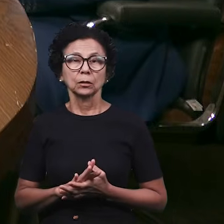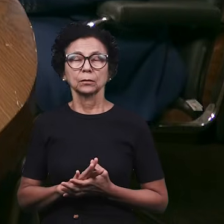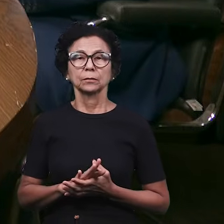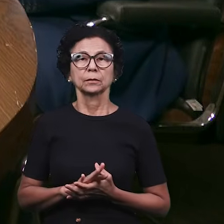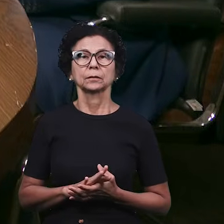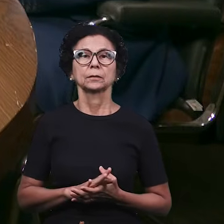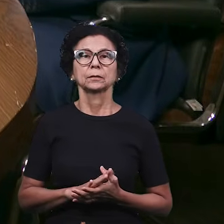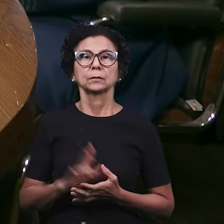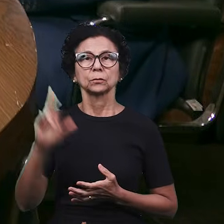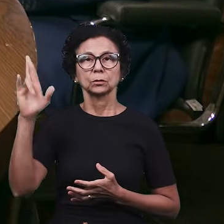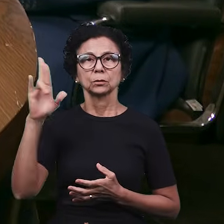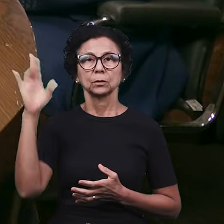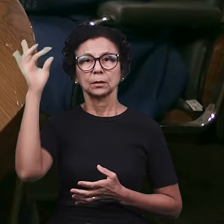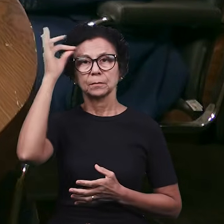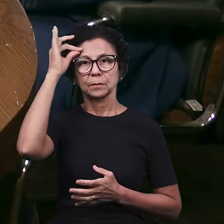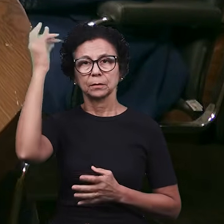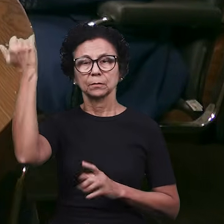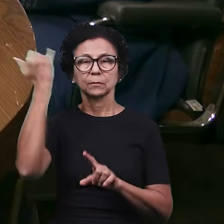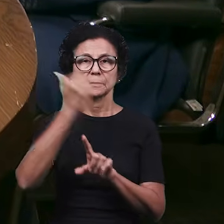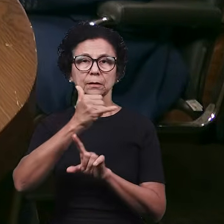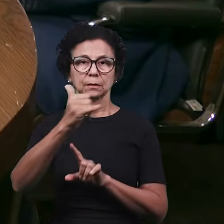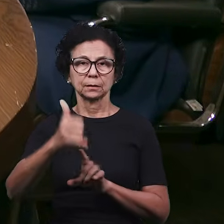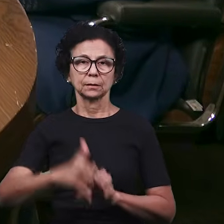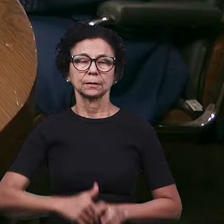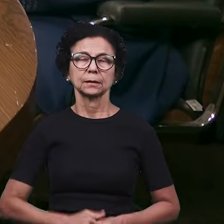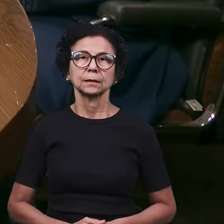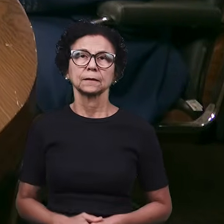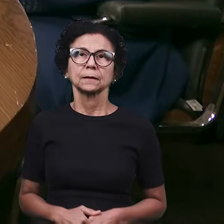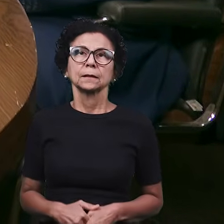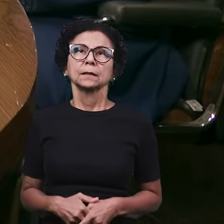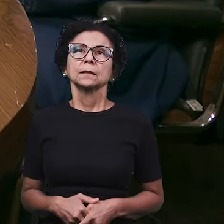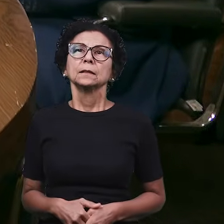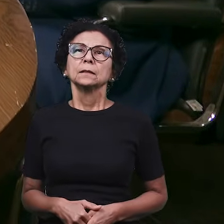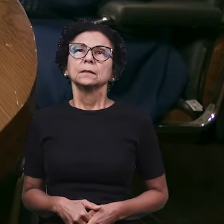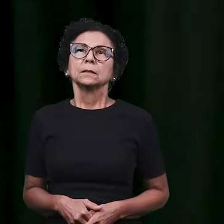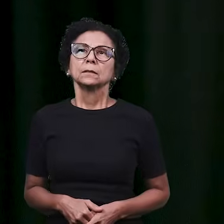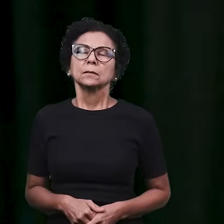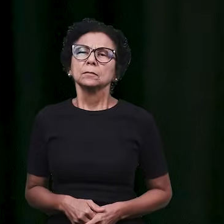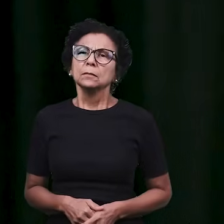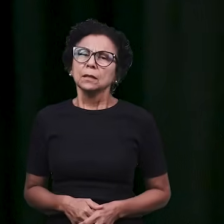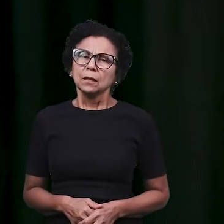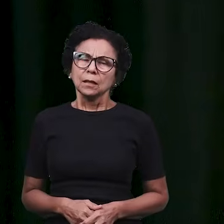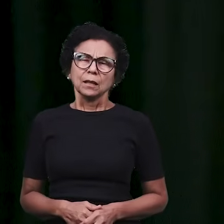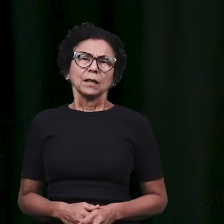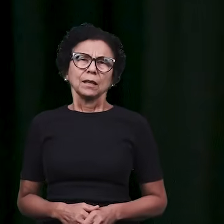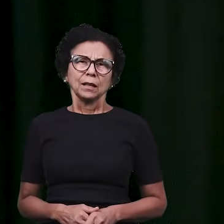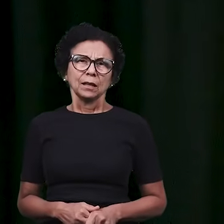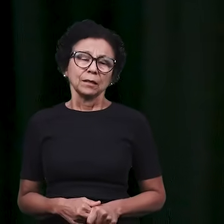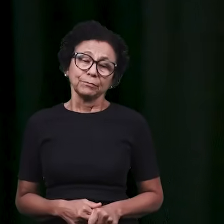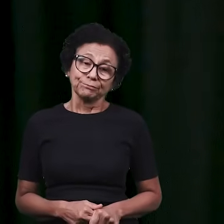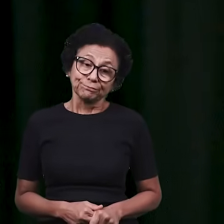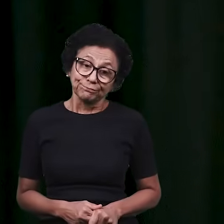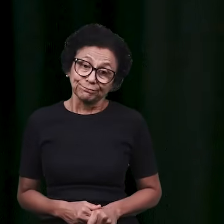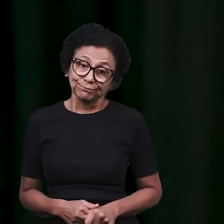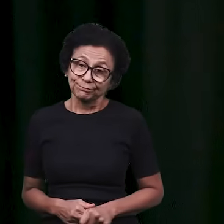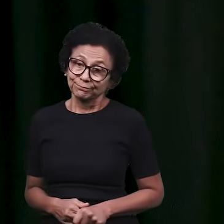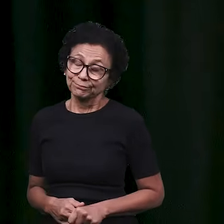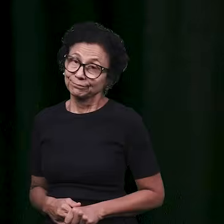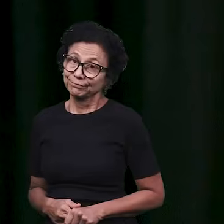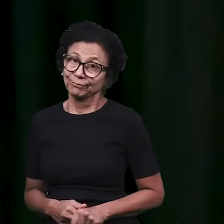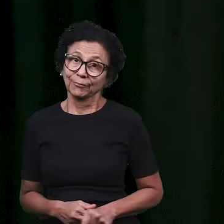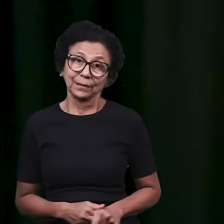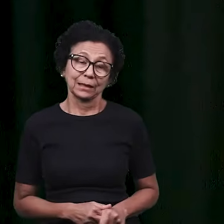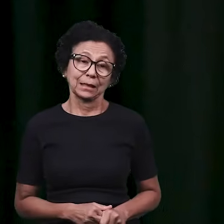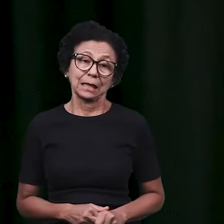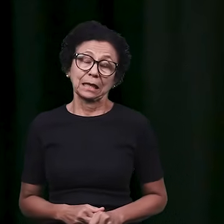profecia. E é interessante o seguinte, isso daqui fala do homem. A tendência do homem é para a depravação. A